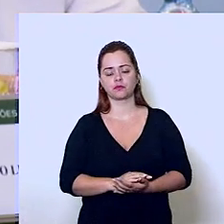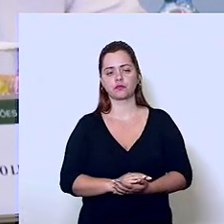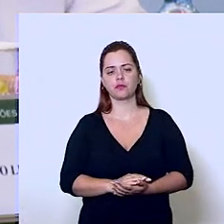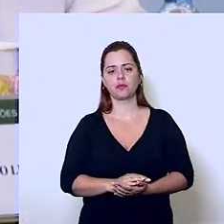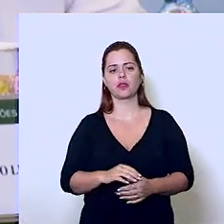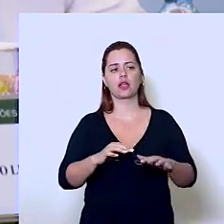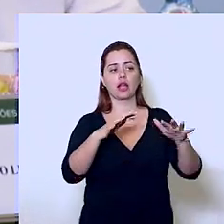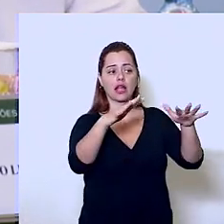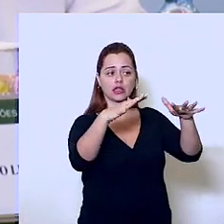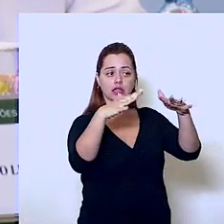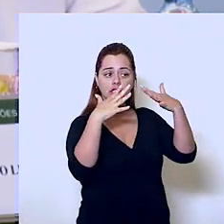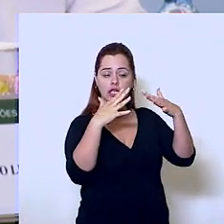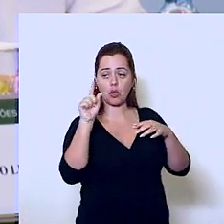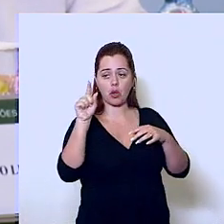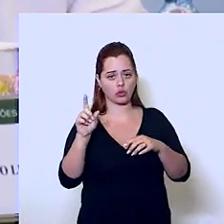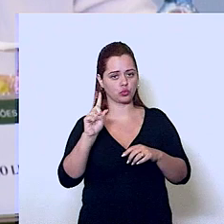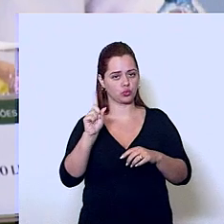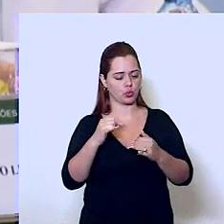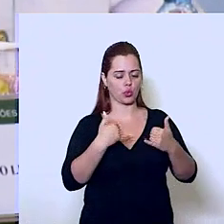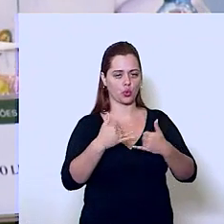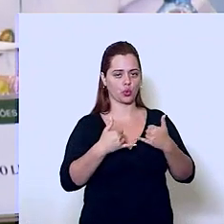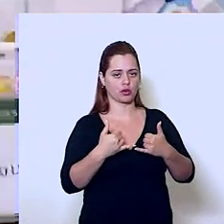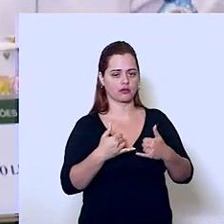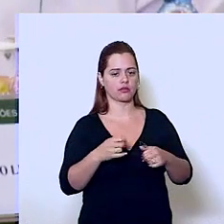é de brincadeira, assim, vai fazer coisas. Né?